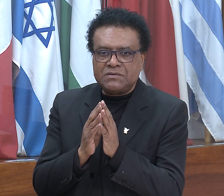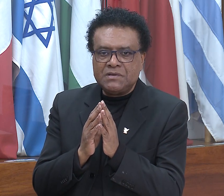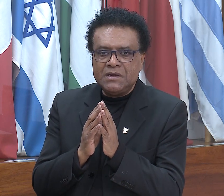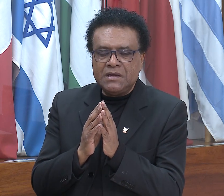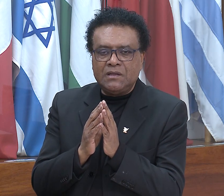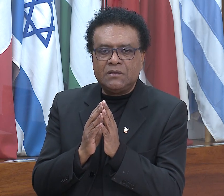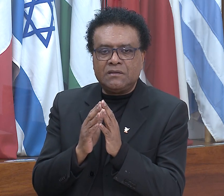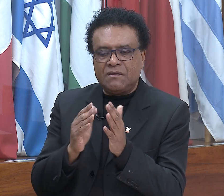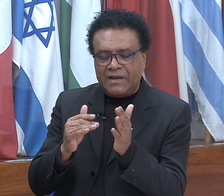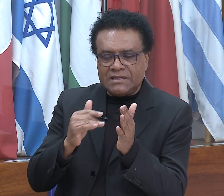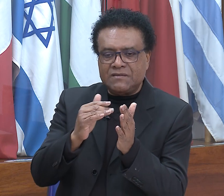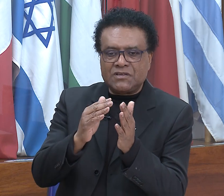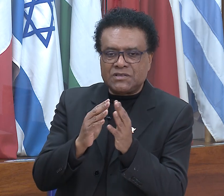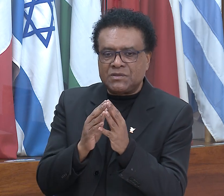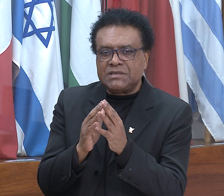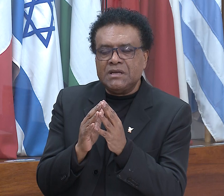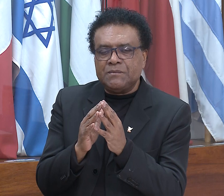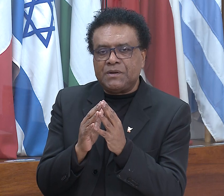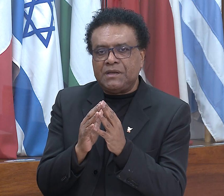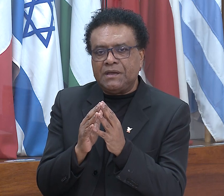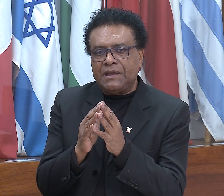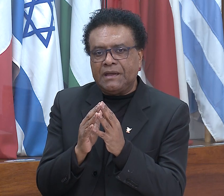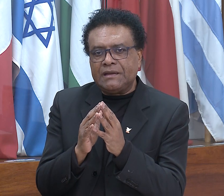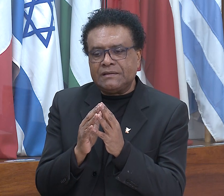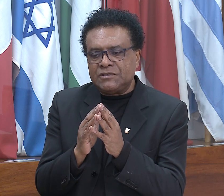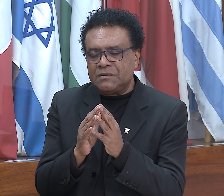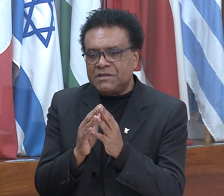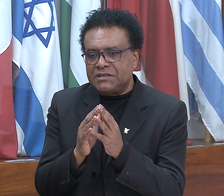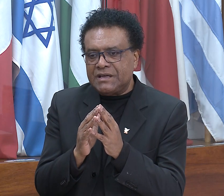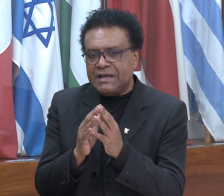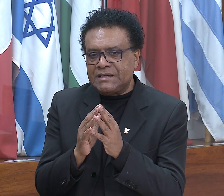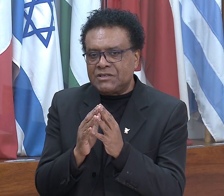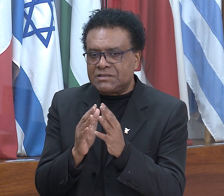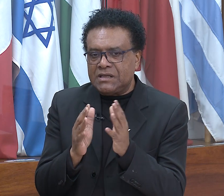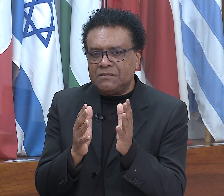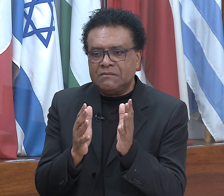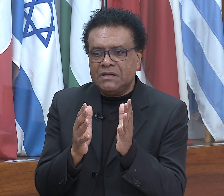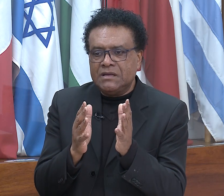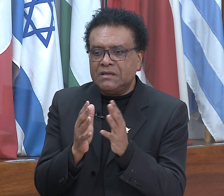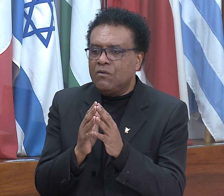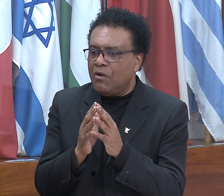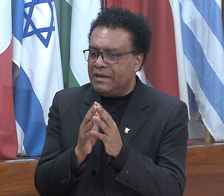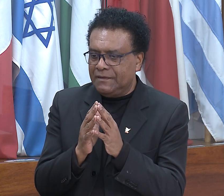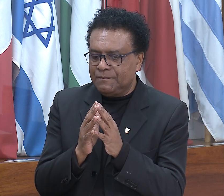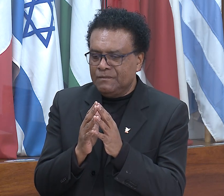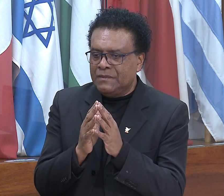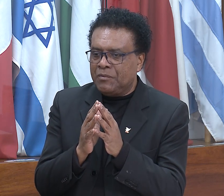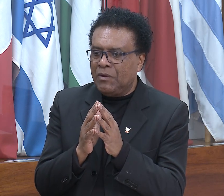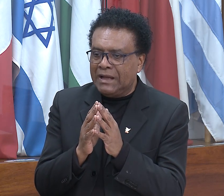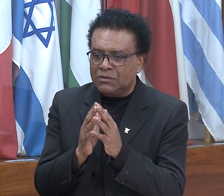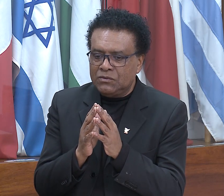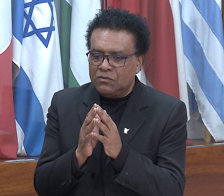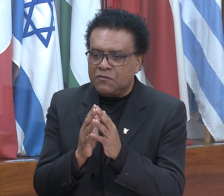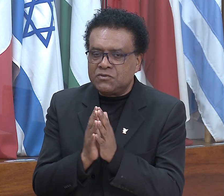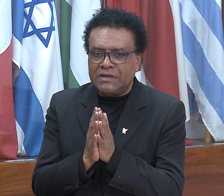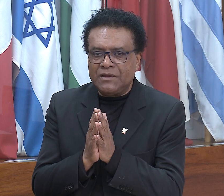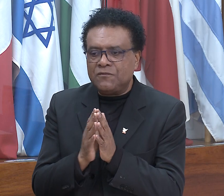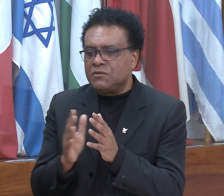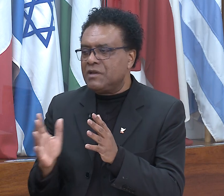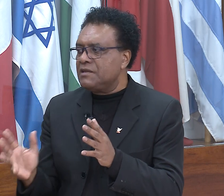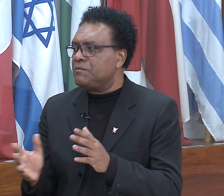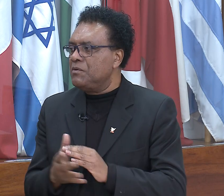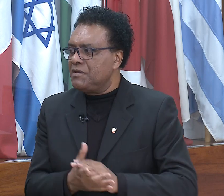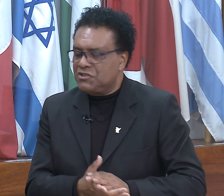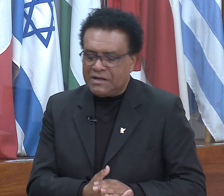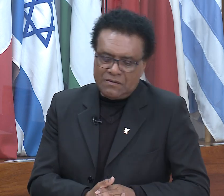lutam pelo piso que tem várias reivindicações porque é geralmente a gestão não olha para o lado do funcionário